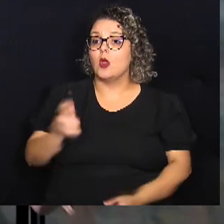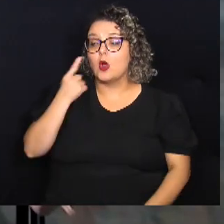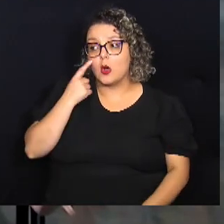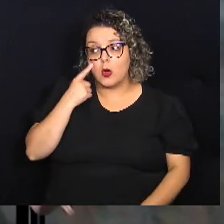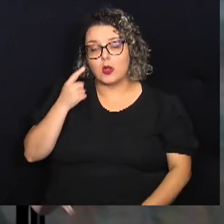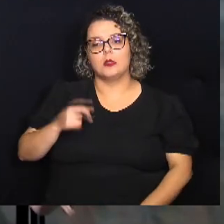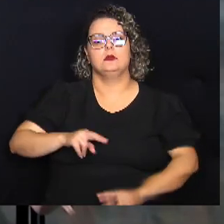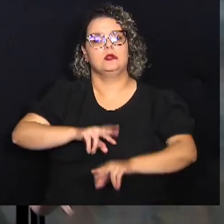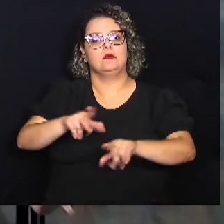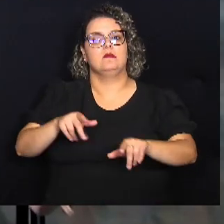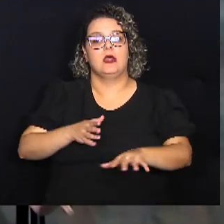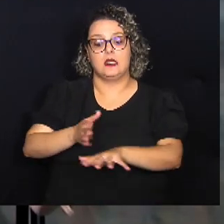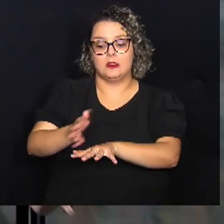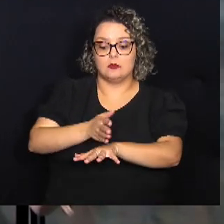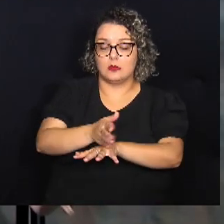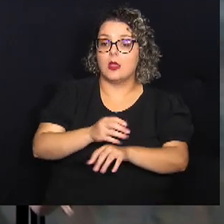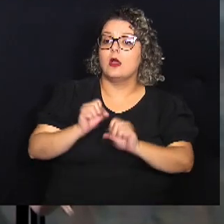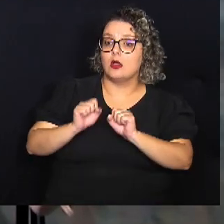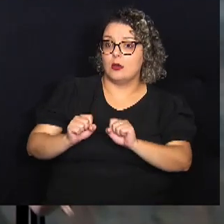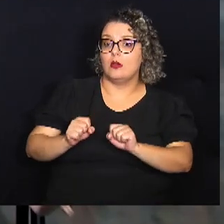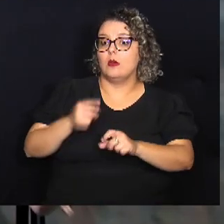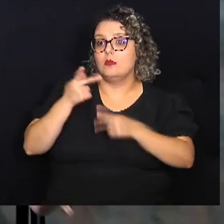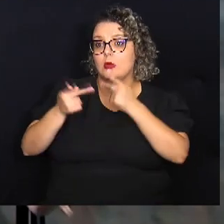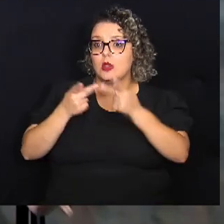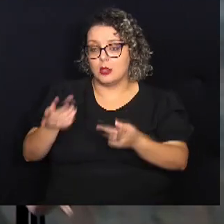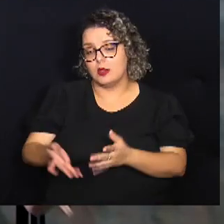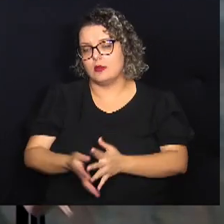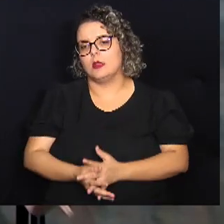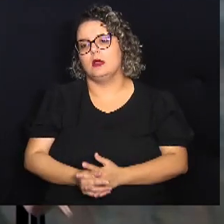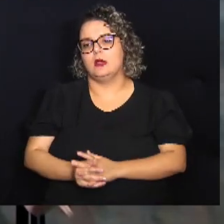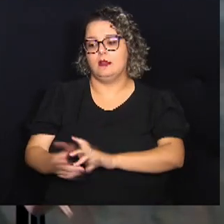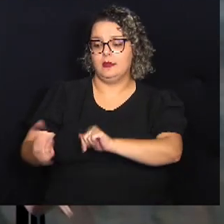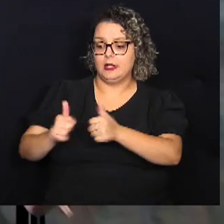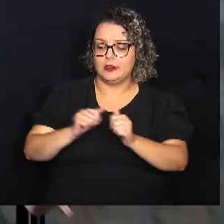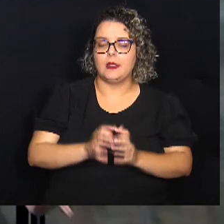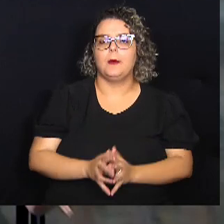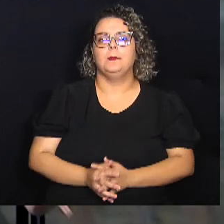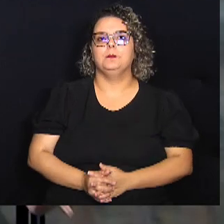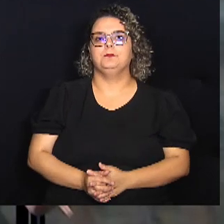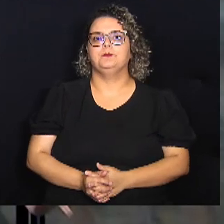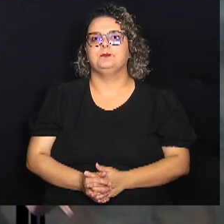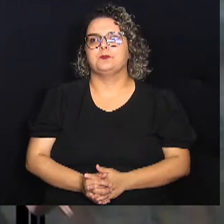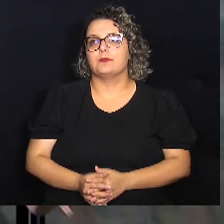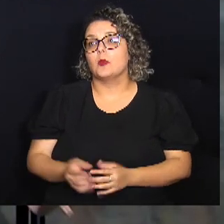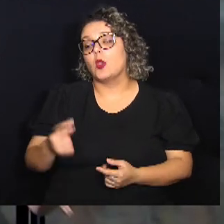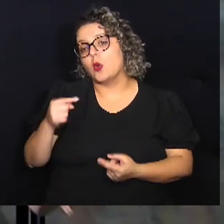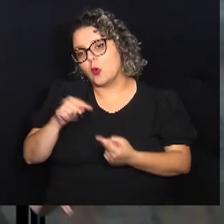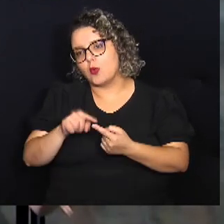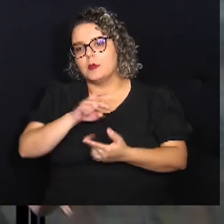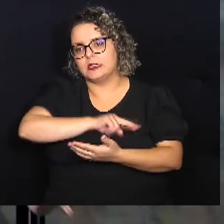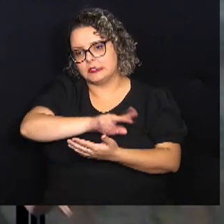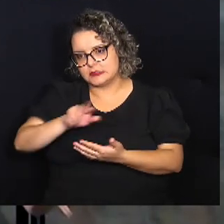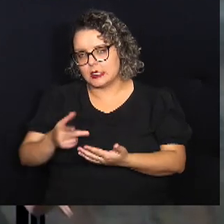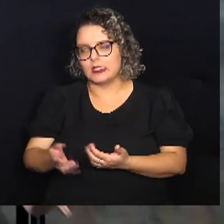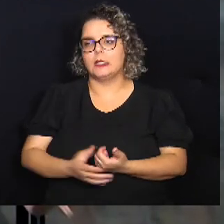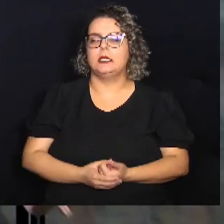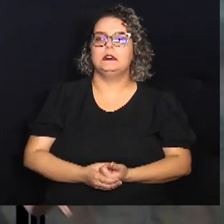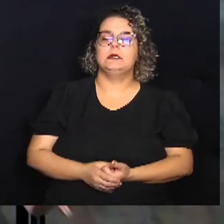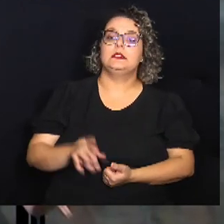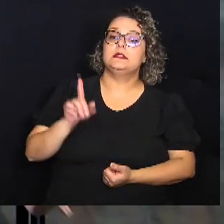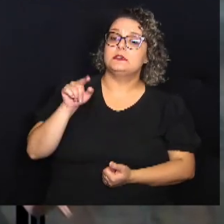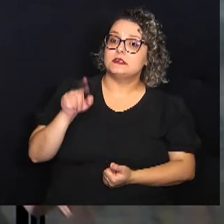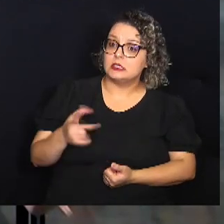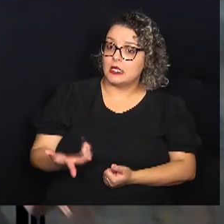várias dimensões que a gente pode olhar, né, avaliar. Eu acho que uma dimensão importante é